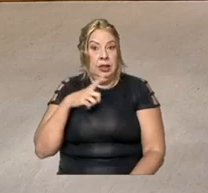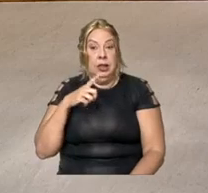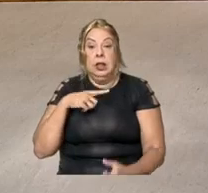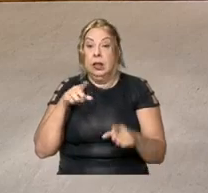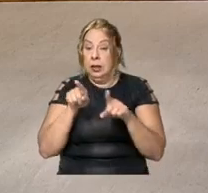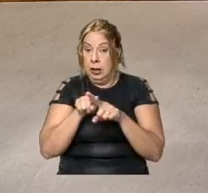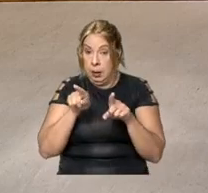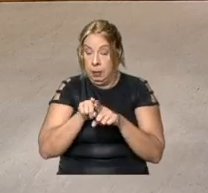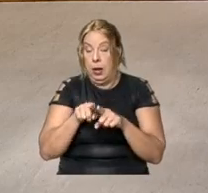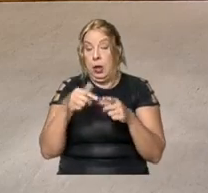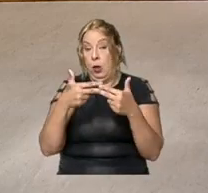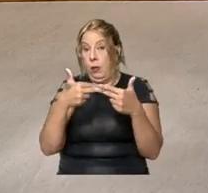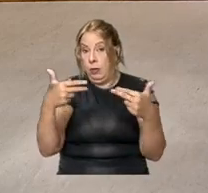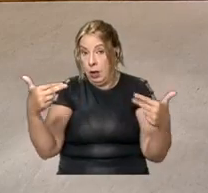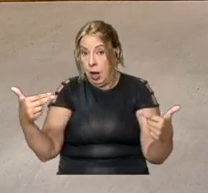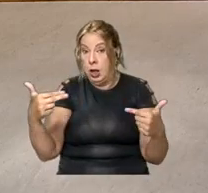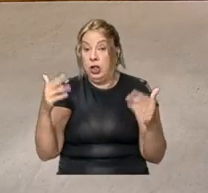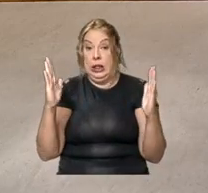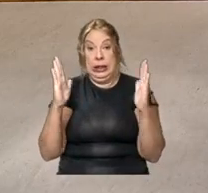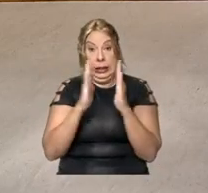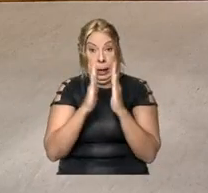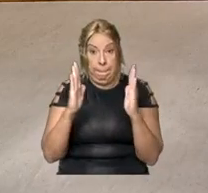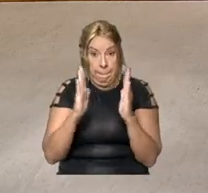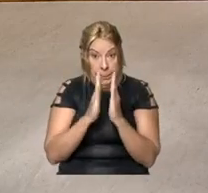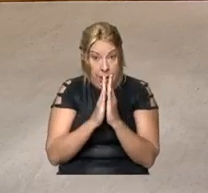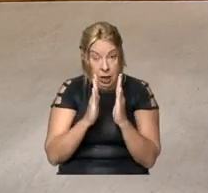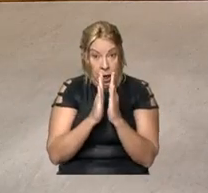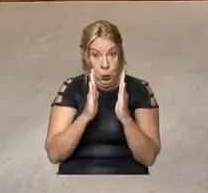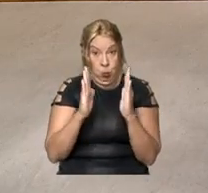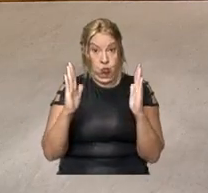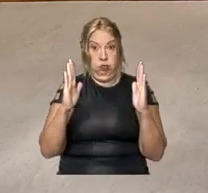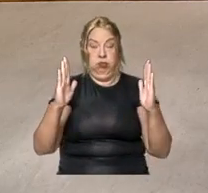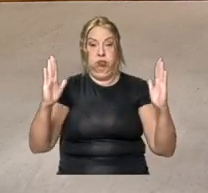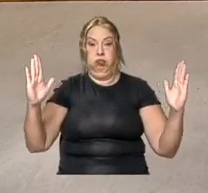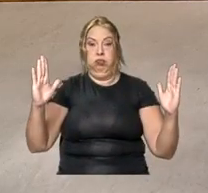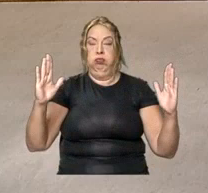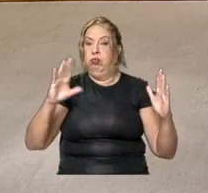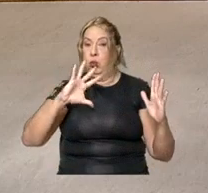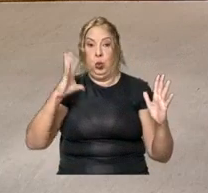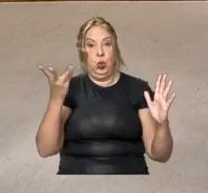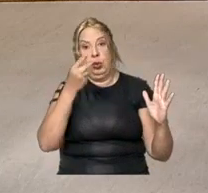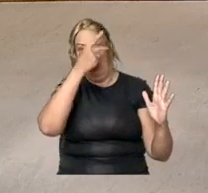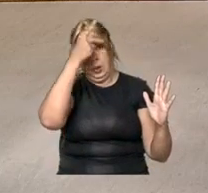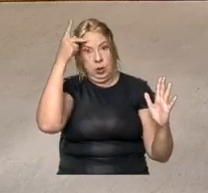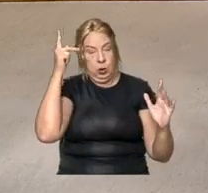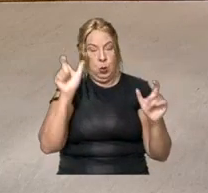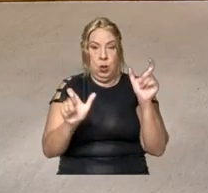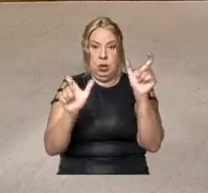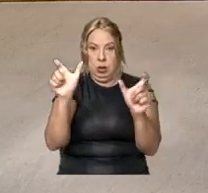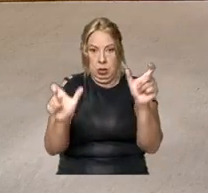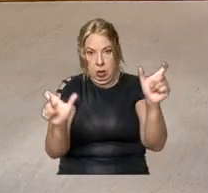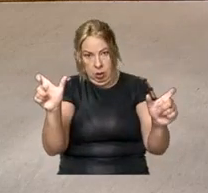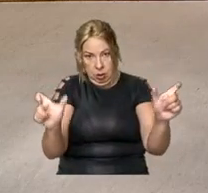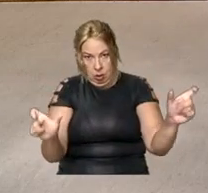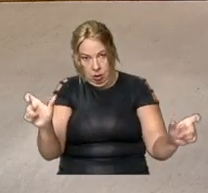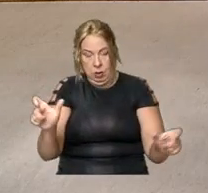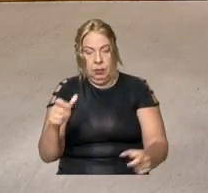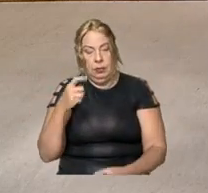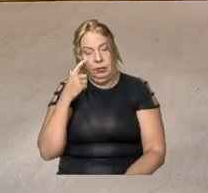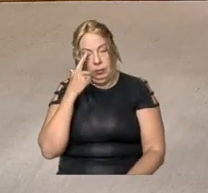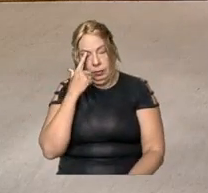size. Novidade toda semana. Beijo, Sheila, e todas as maravilhosas vendedoras aí da